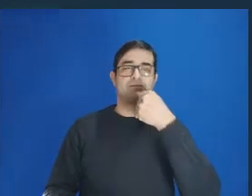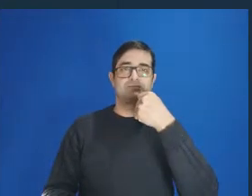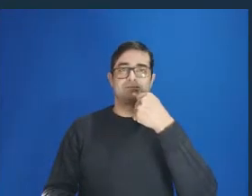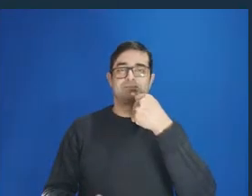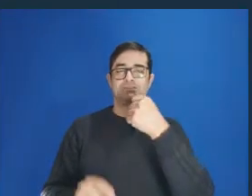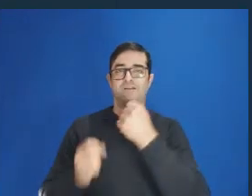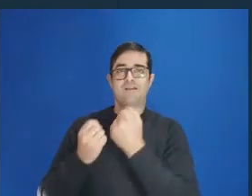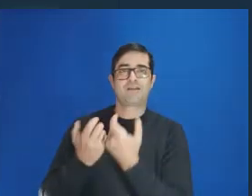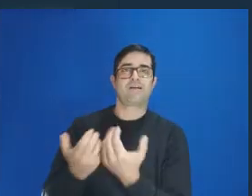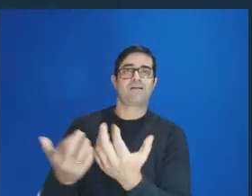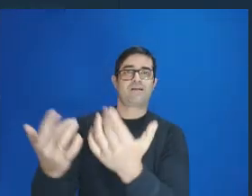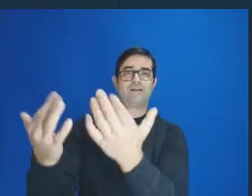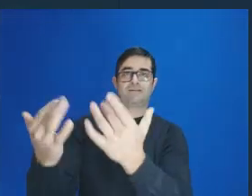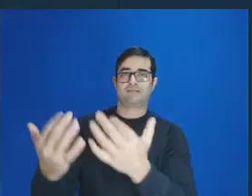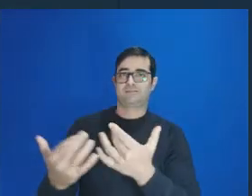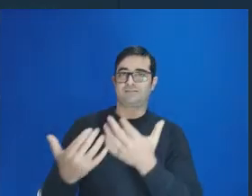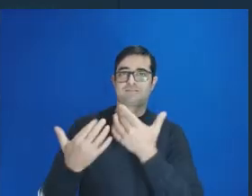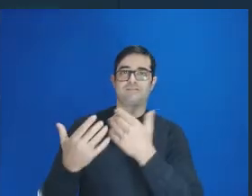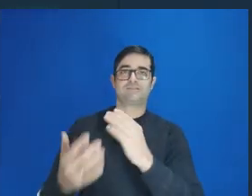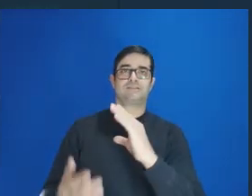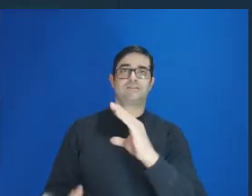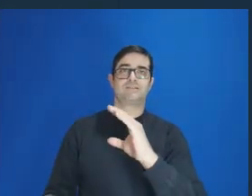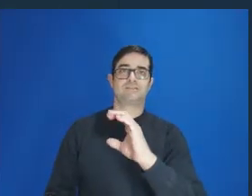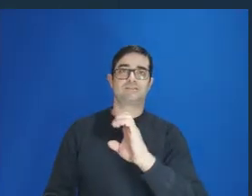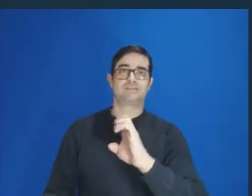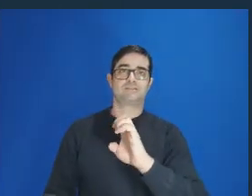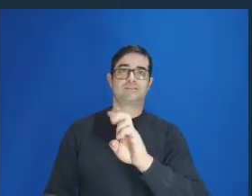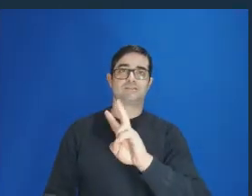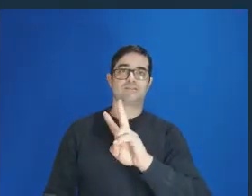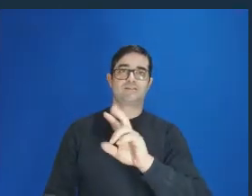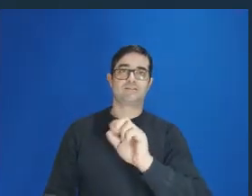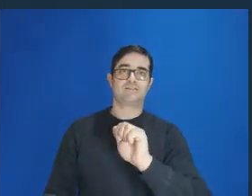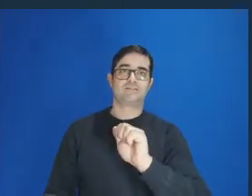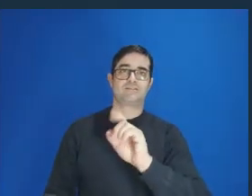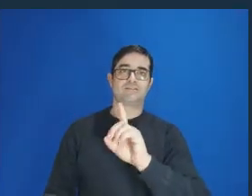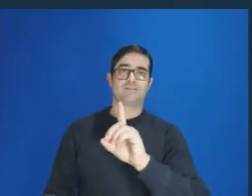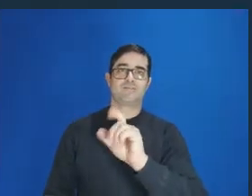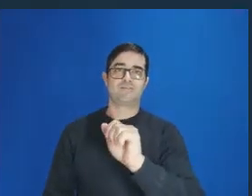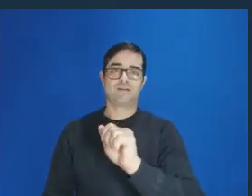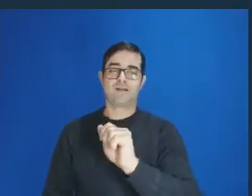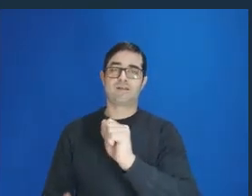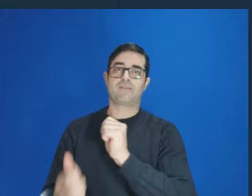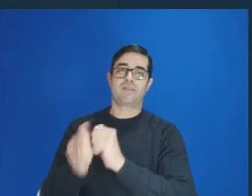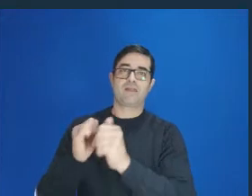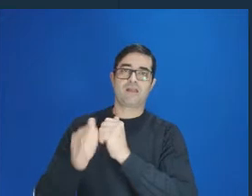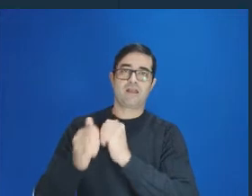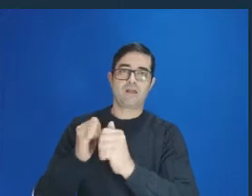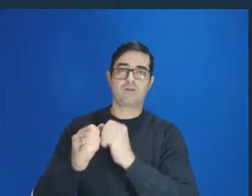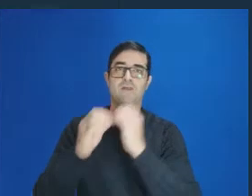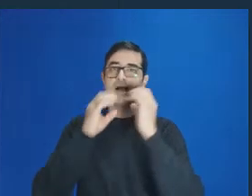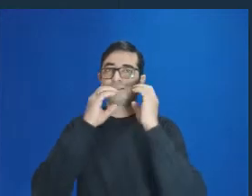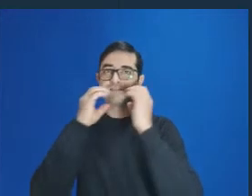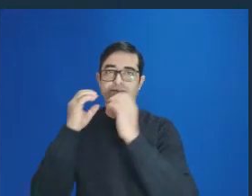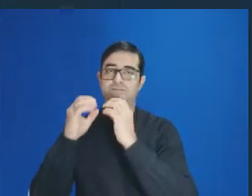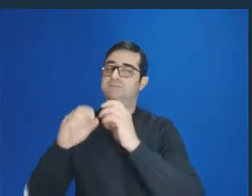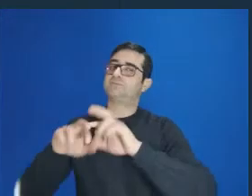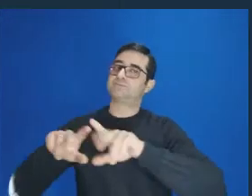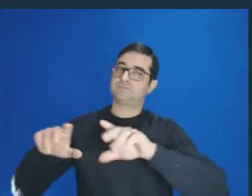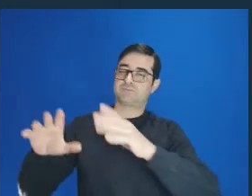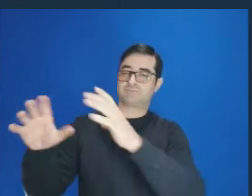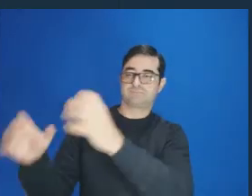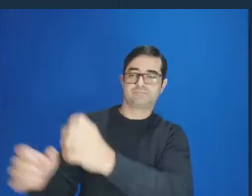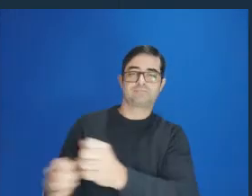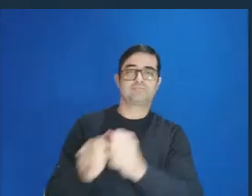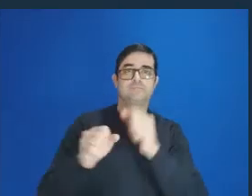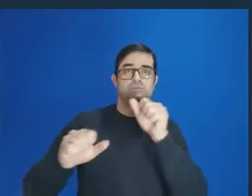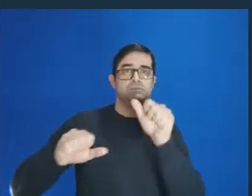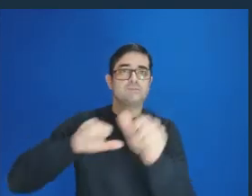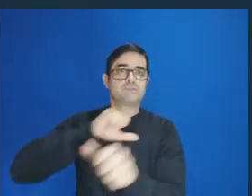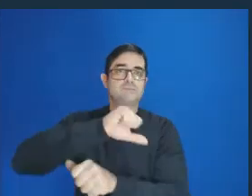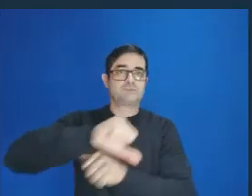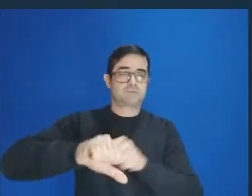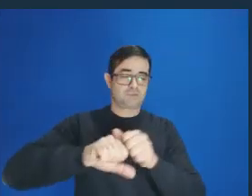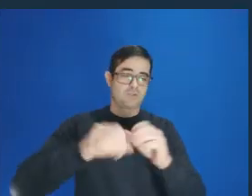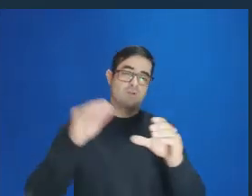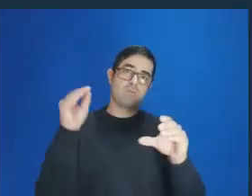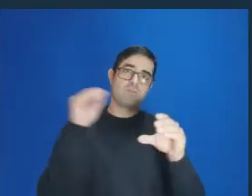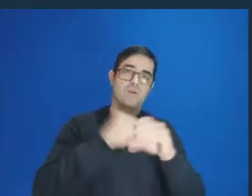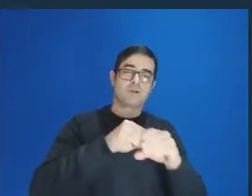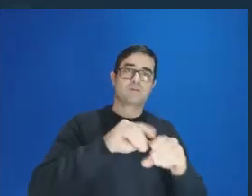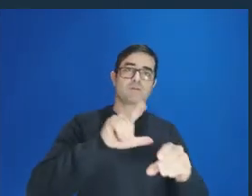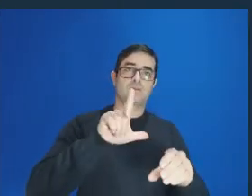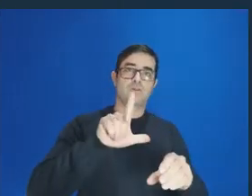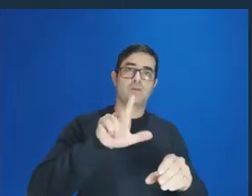o cereal, né, que pode ser a cevada, o arroz, o milho, e a gente coloca o lúpulo e aí transforma isso através de